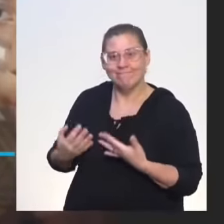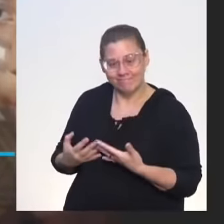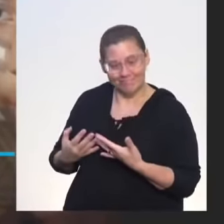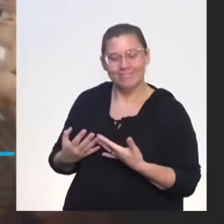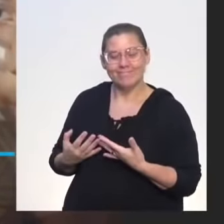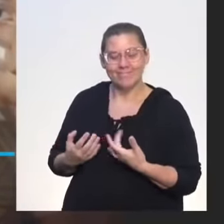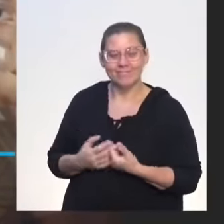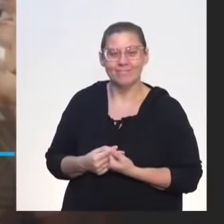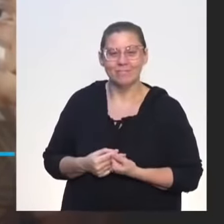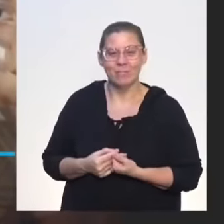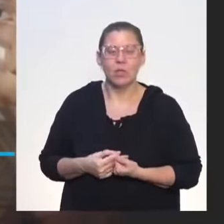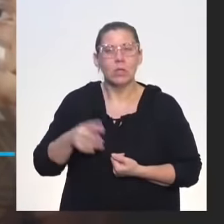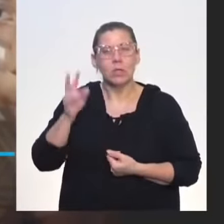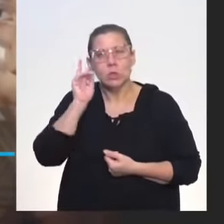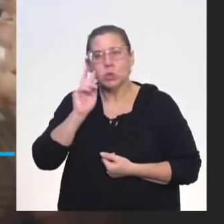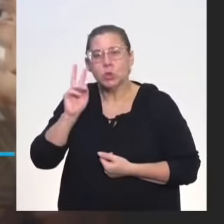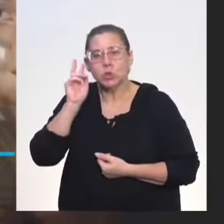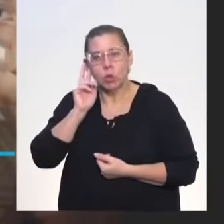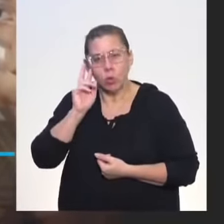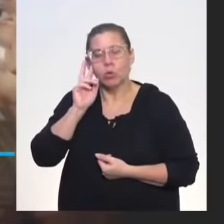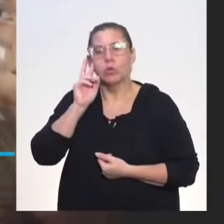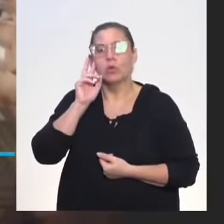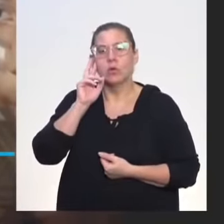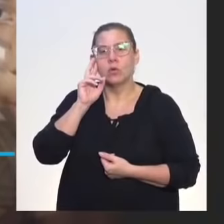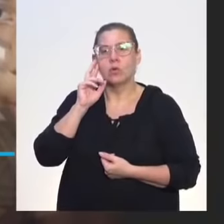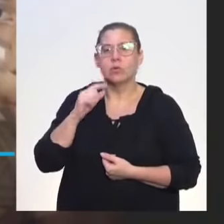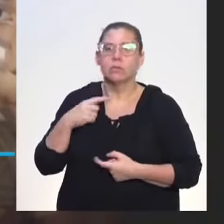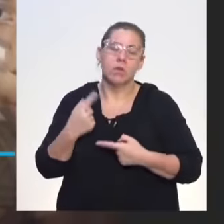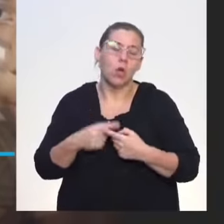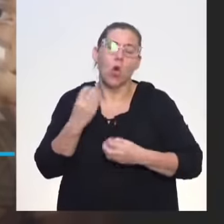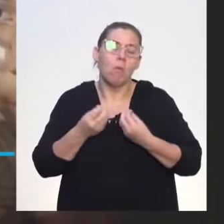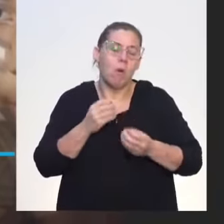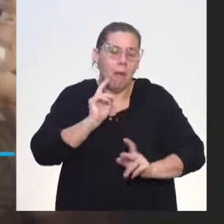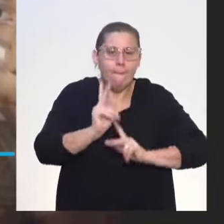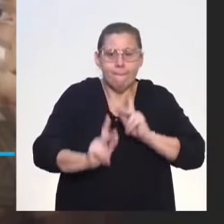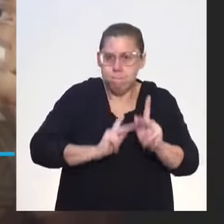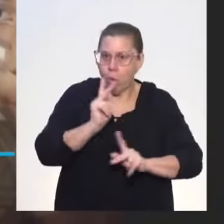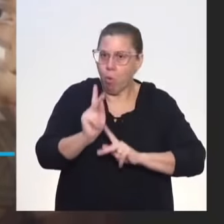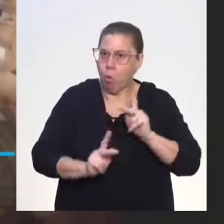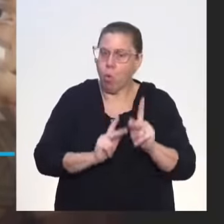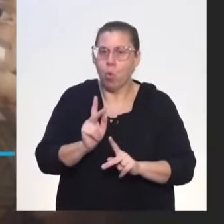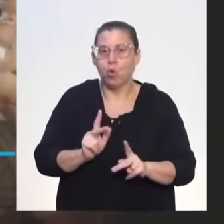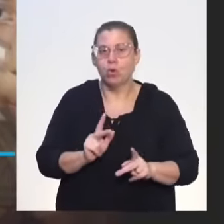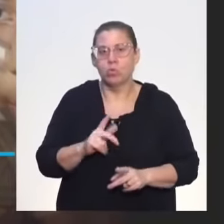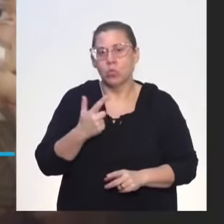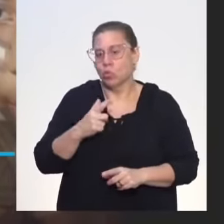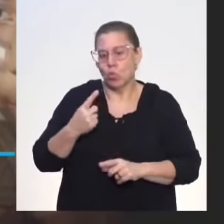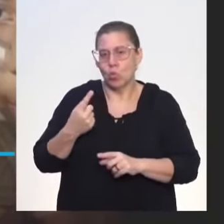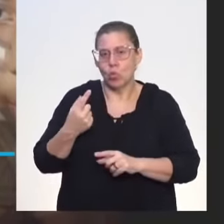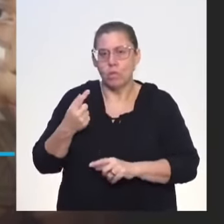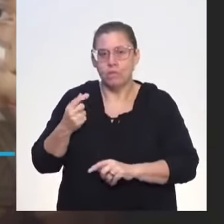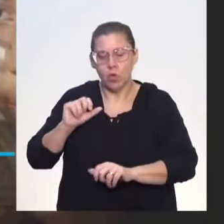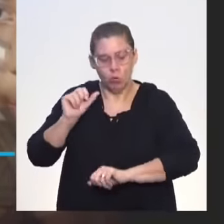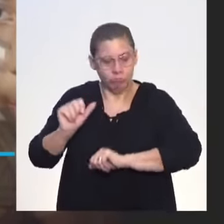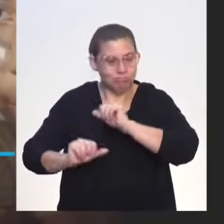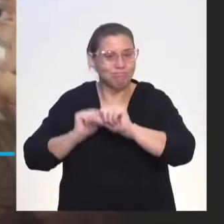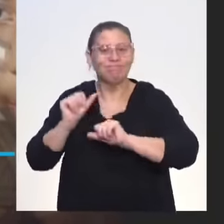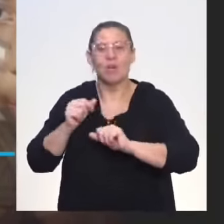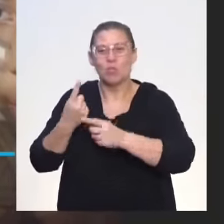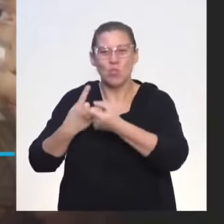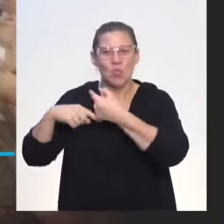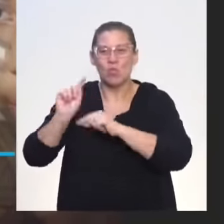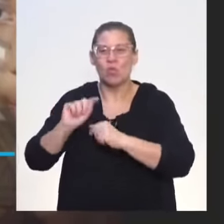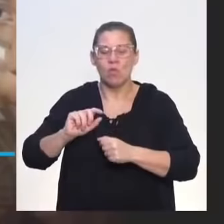justificado pelas histórias, porque como esses povos não desenvolveram a escrita, né, a